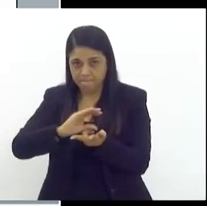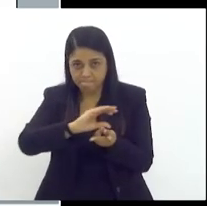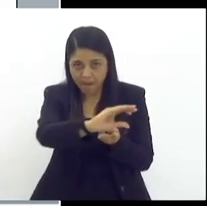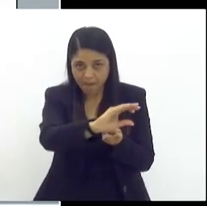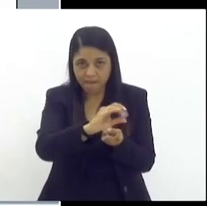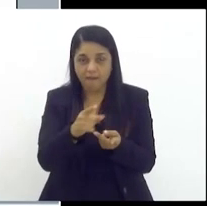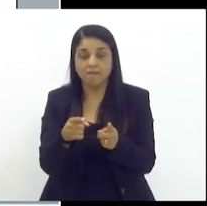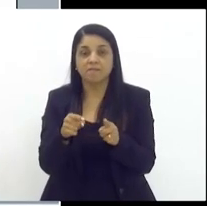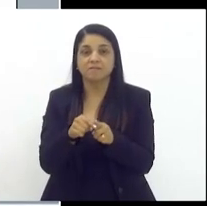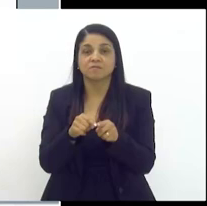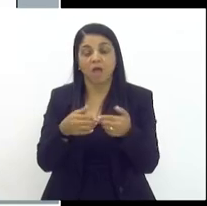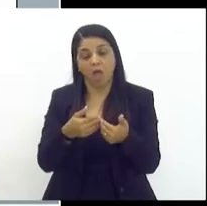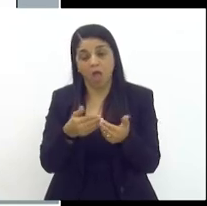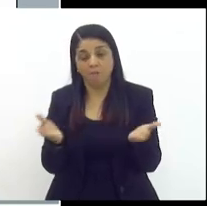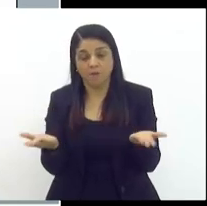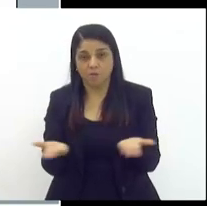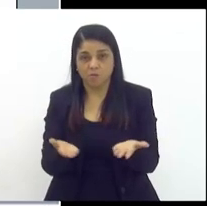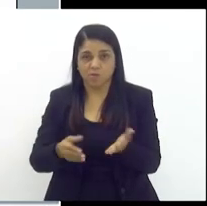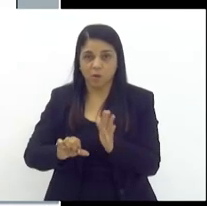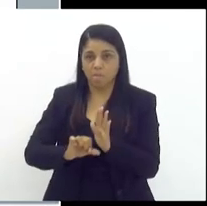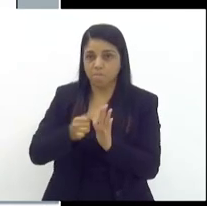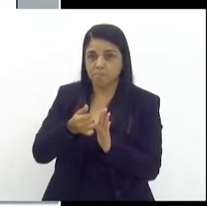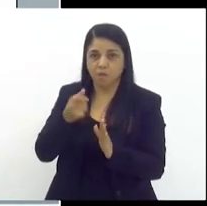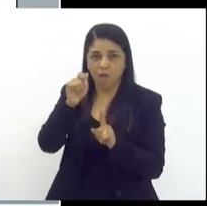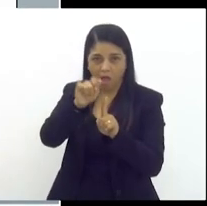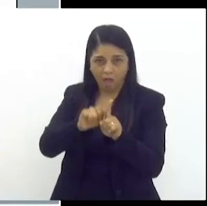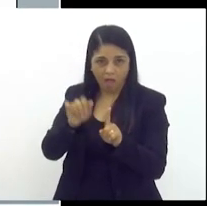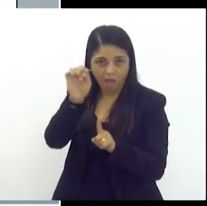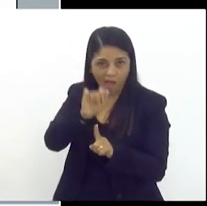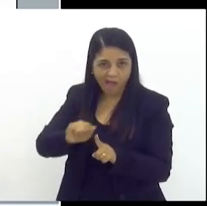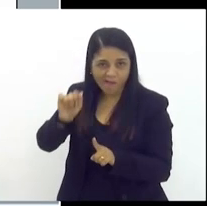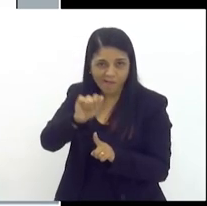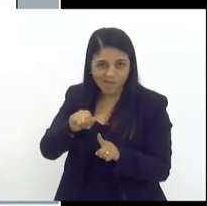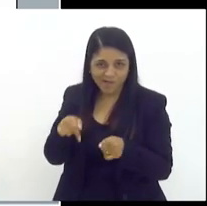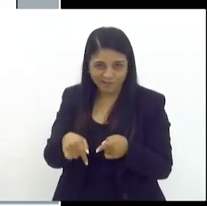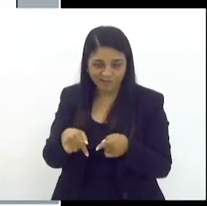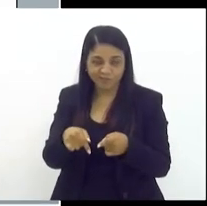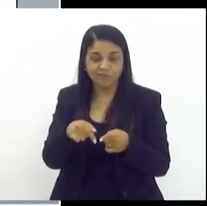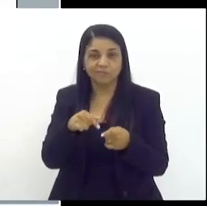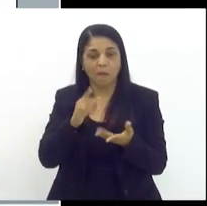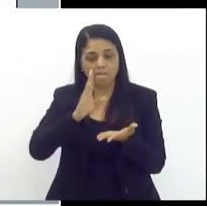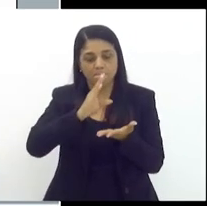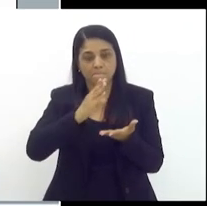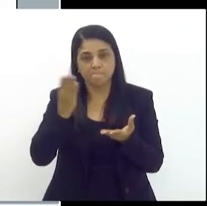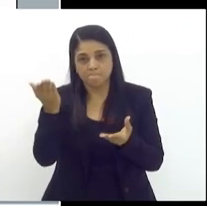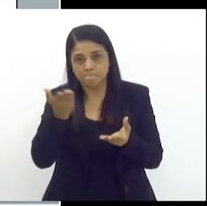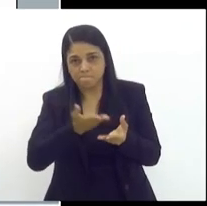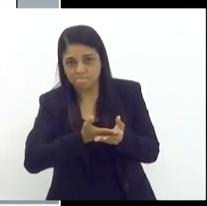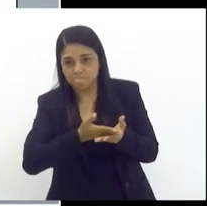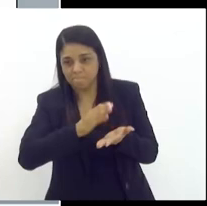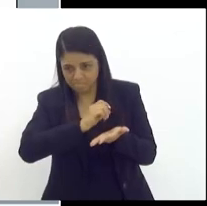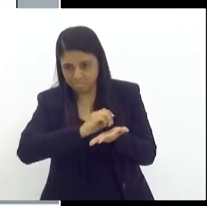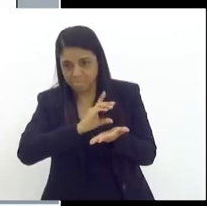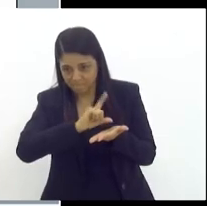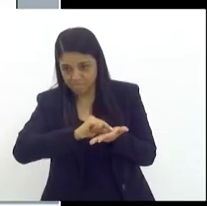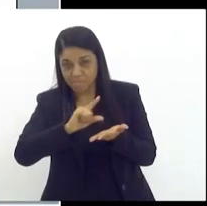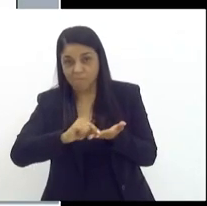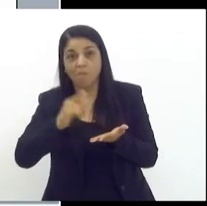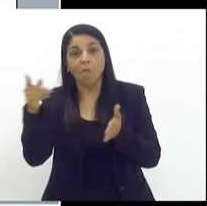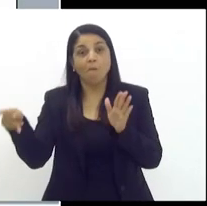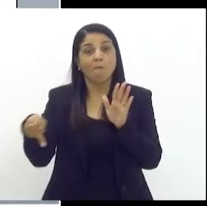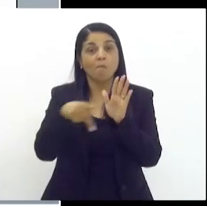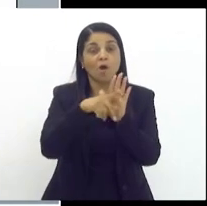protocolo da casa agora no dia primeiro de agosto nós protocolamos o projeto de lei 1547